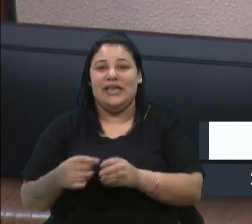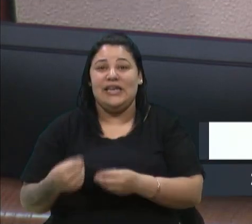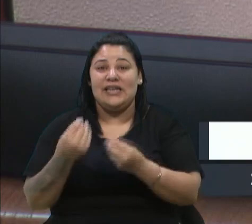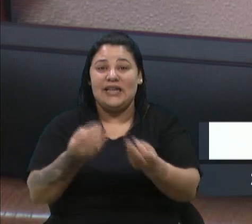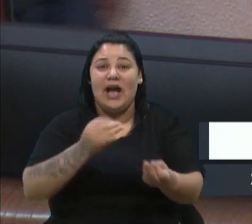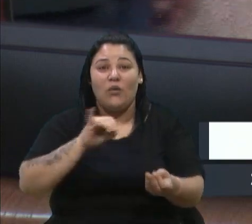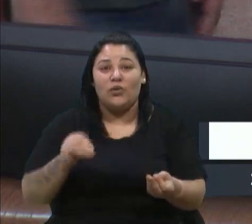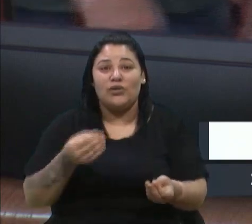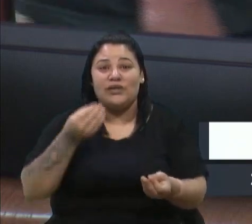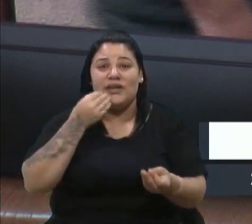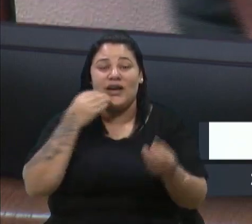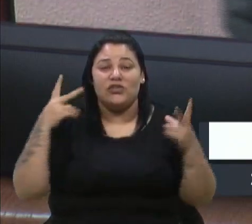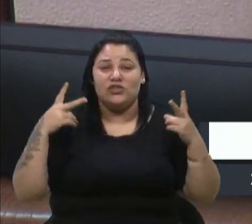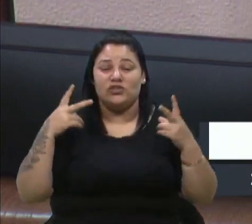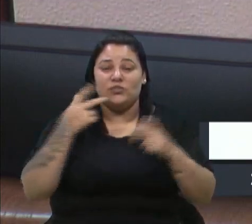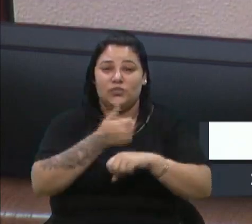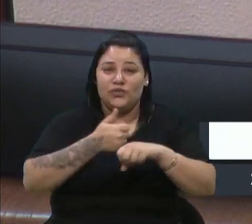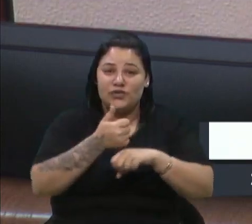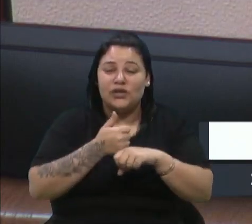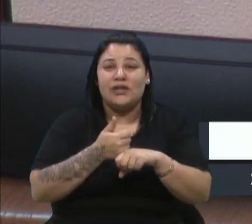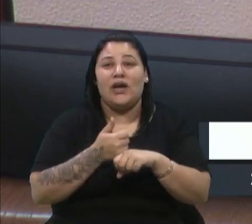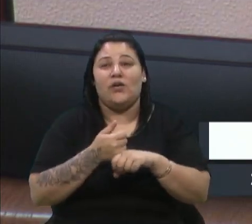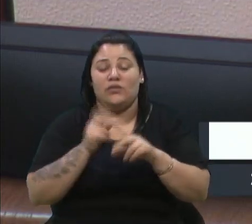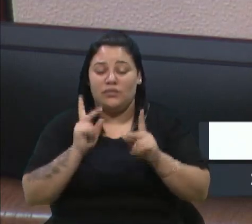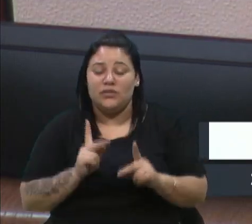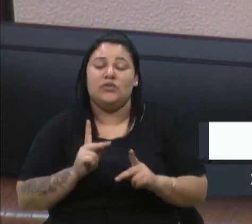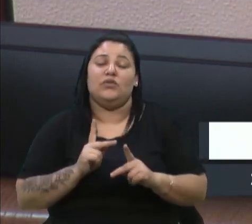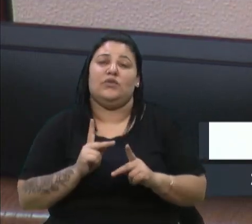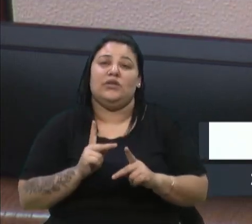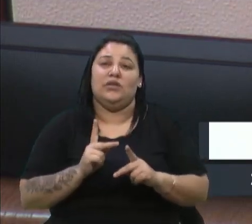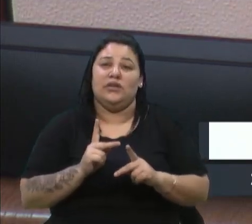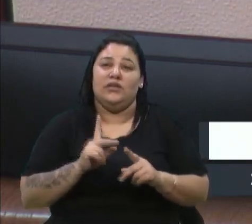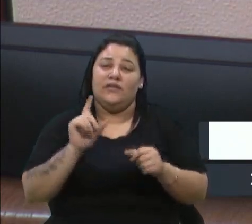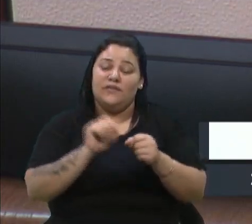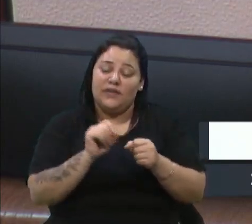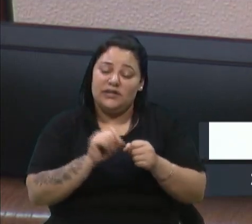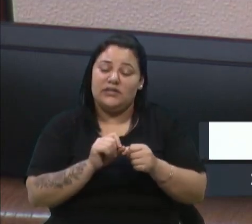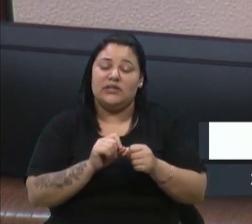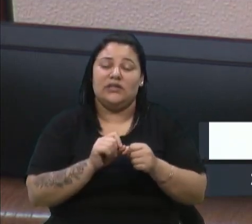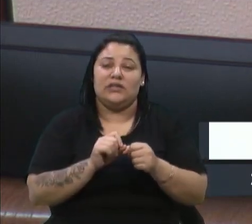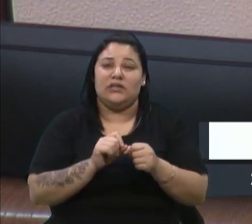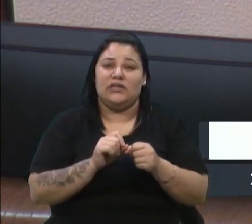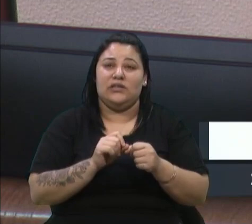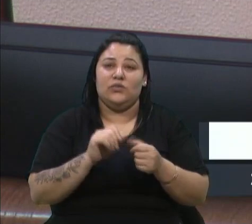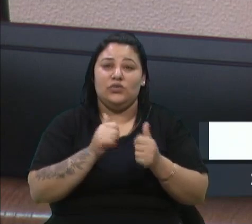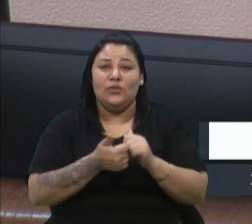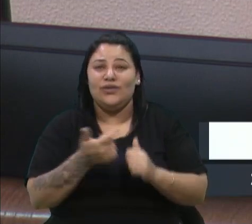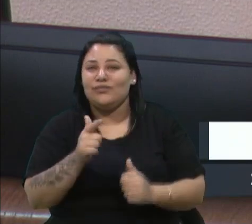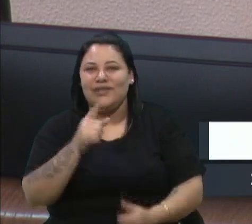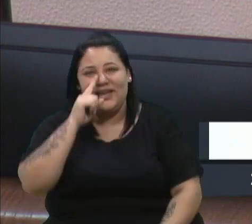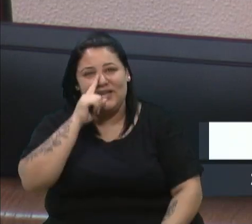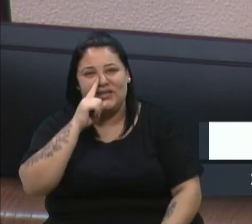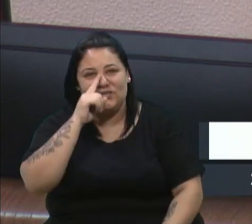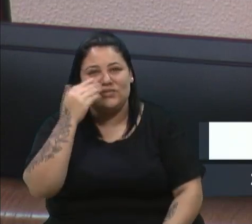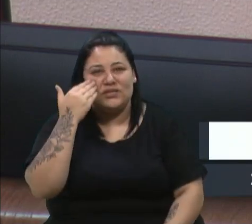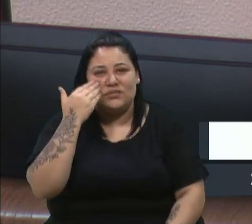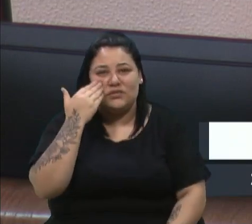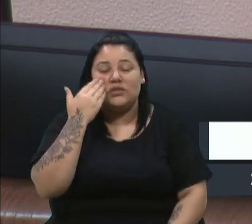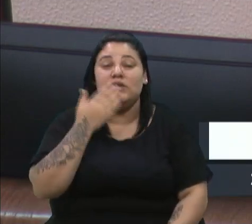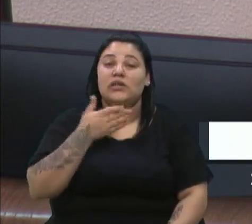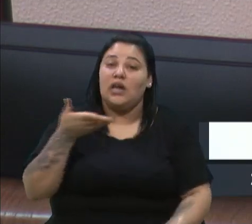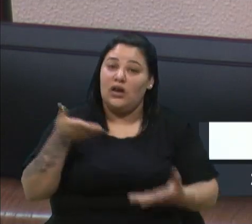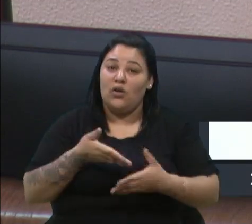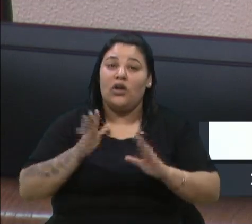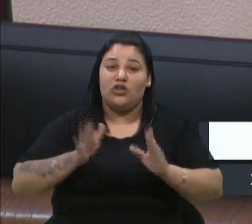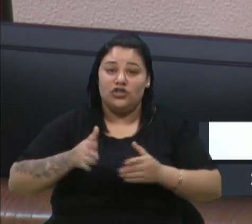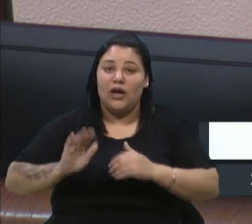ciclistas, aos maratonistas, as condições de desempenhar esse esporte sem risco. E o senhor falou muito bem, evoluiu muito, tem um